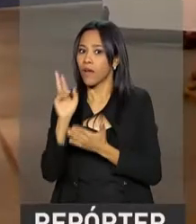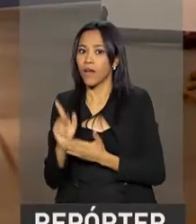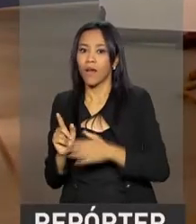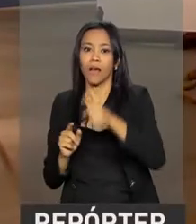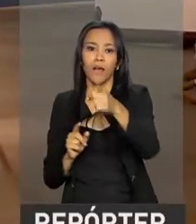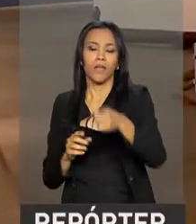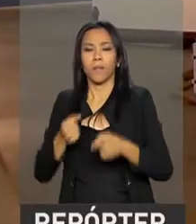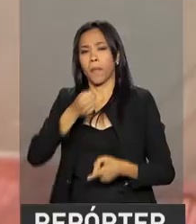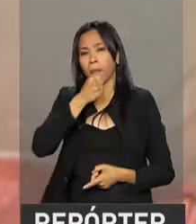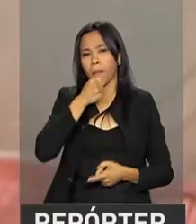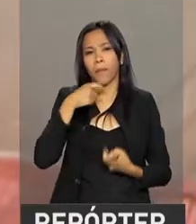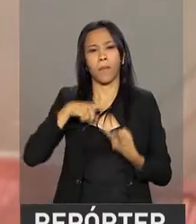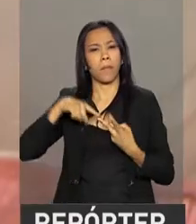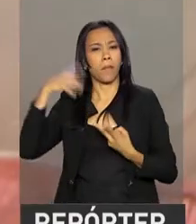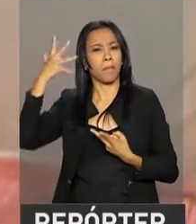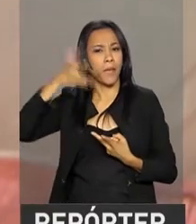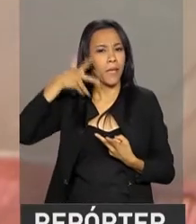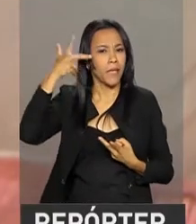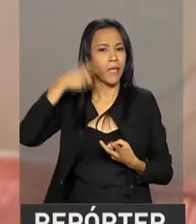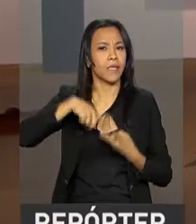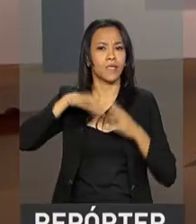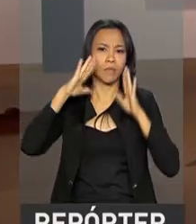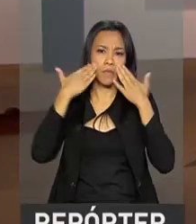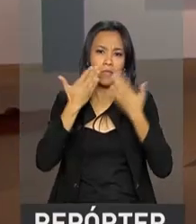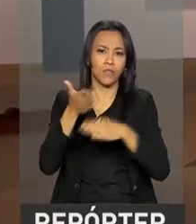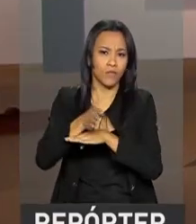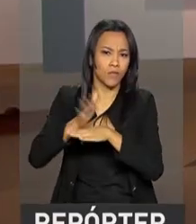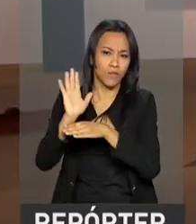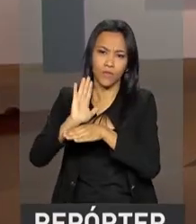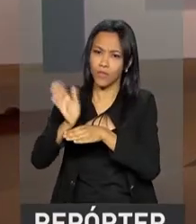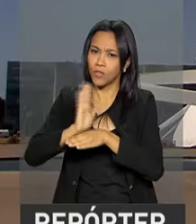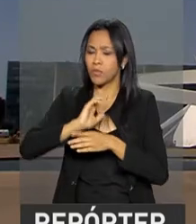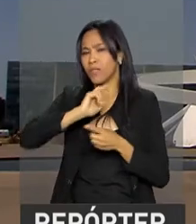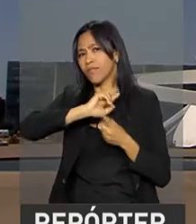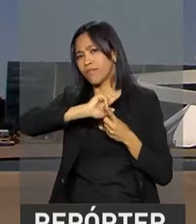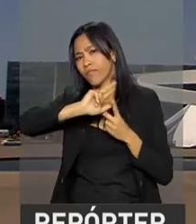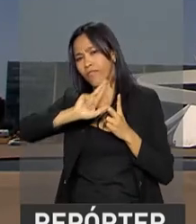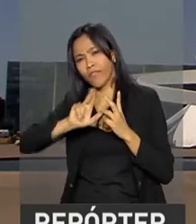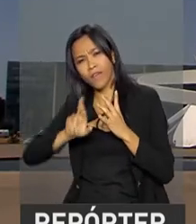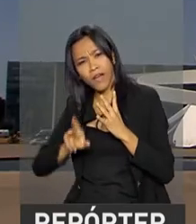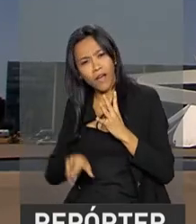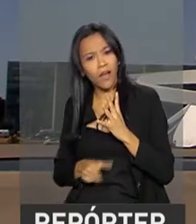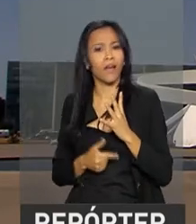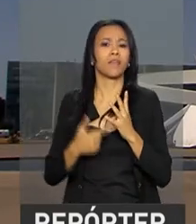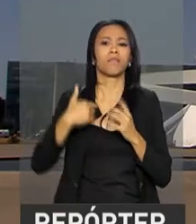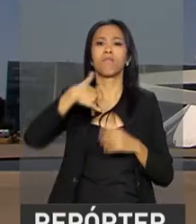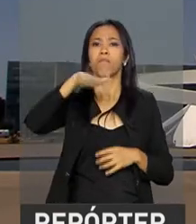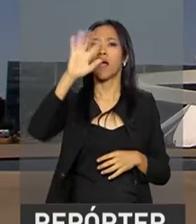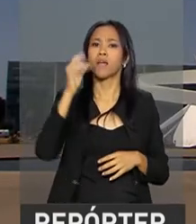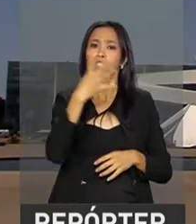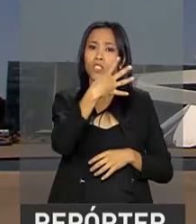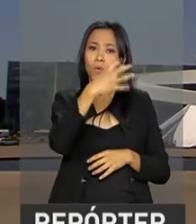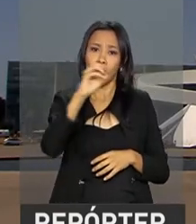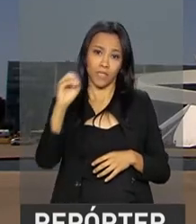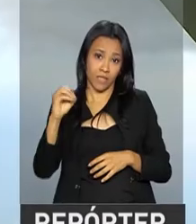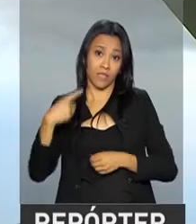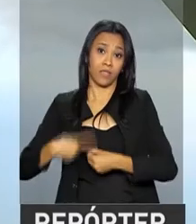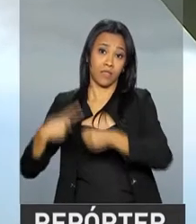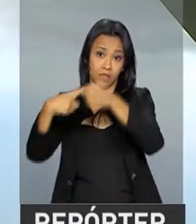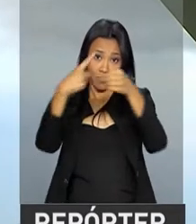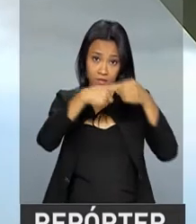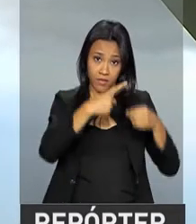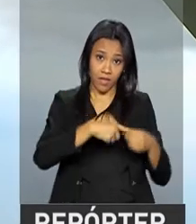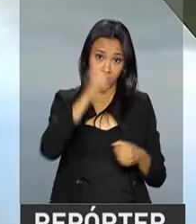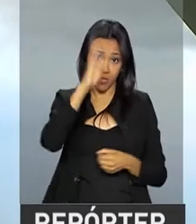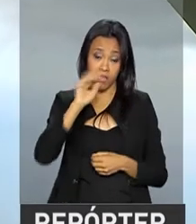saraus, palestras, exibições de filmes e outras atividades que acontecem em mais de 400 cidades do país